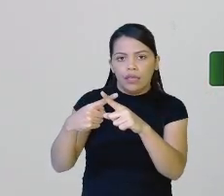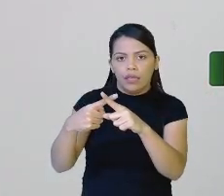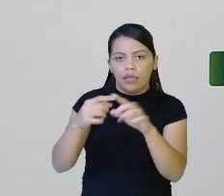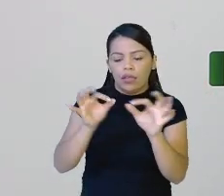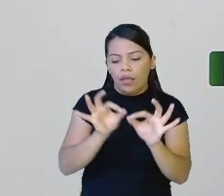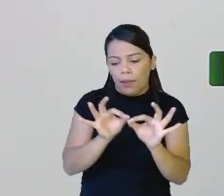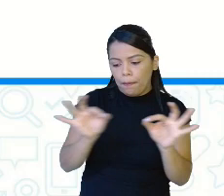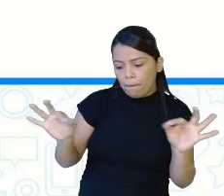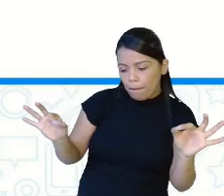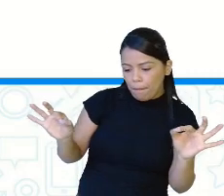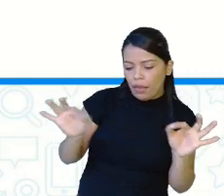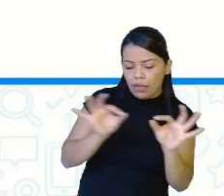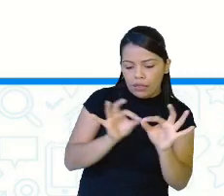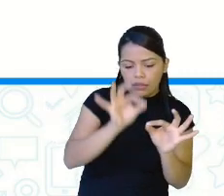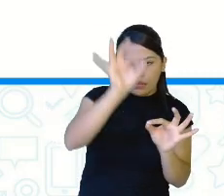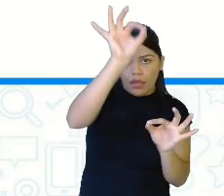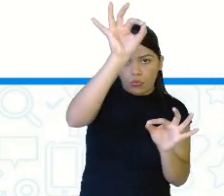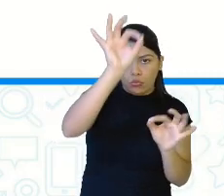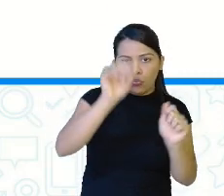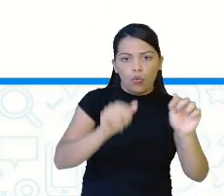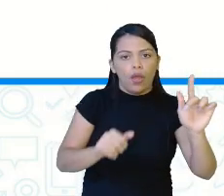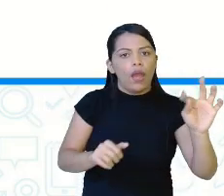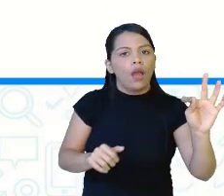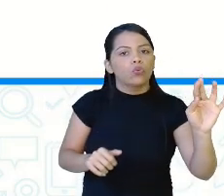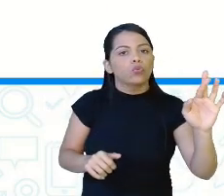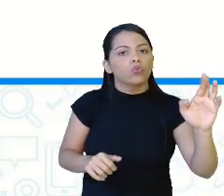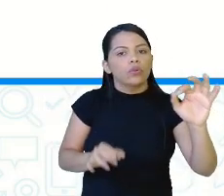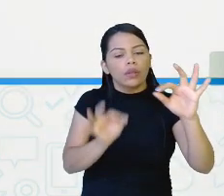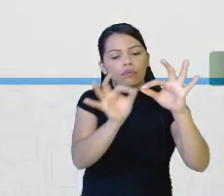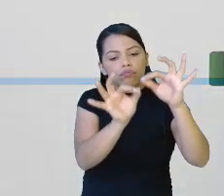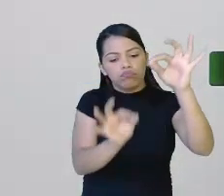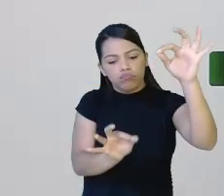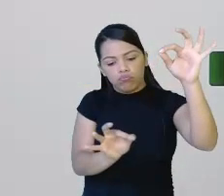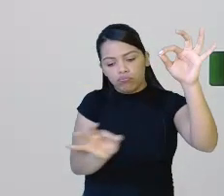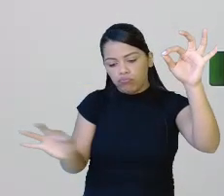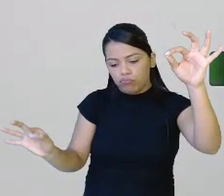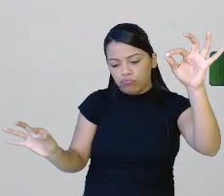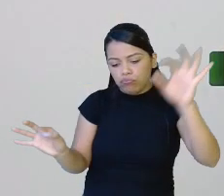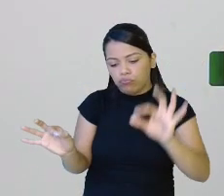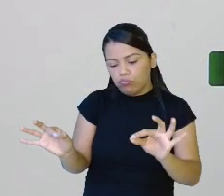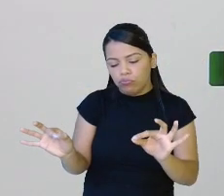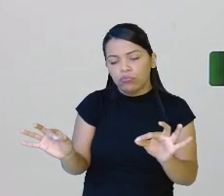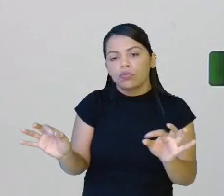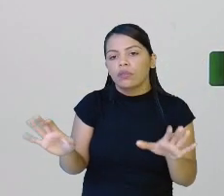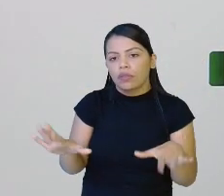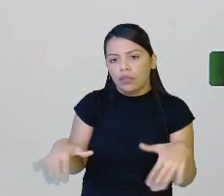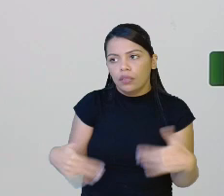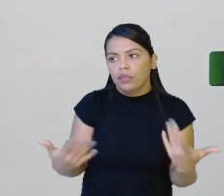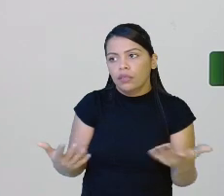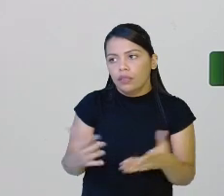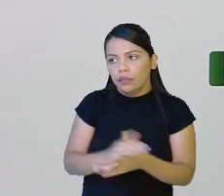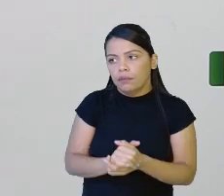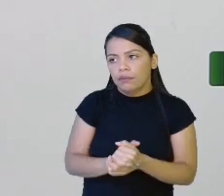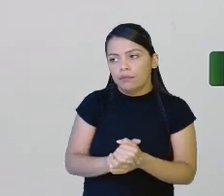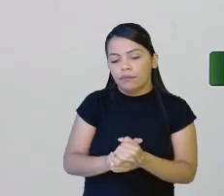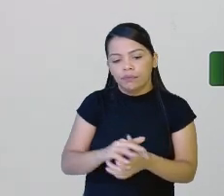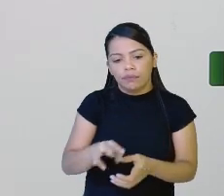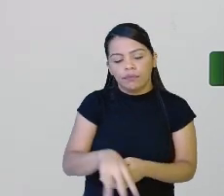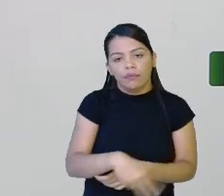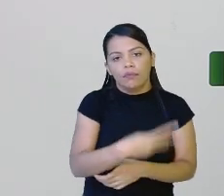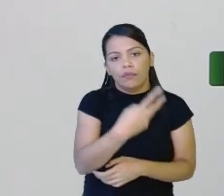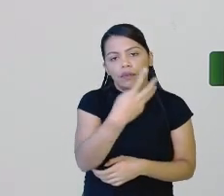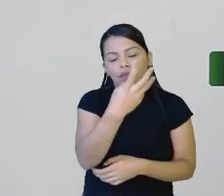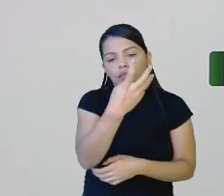Num instante eu encontrei, ó. A base tem 5 e a altura tem 3. 5 vezes